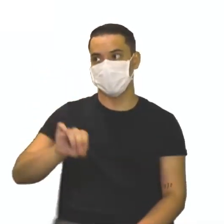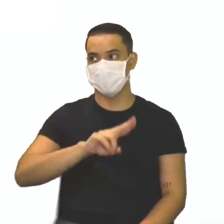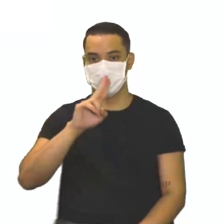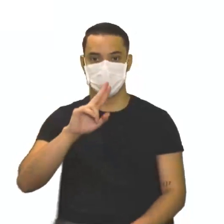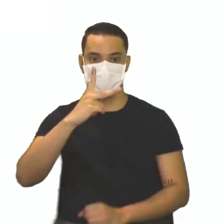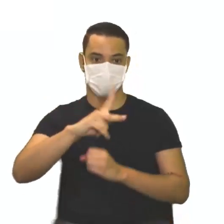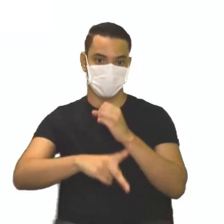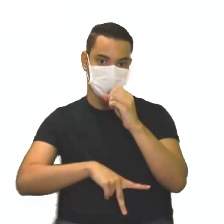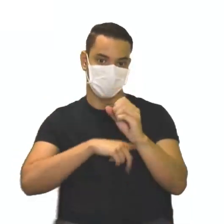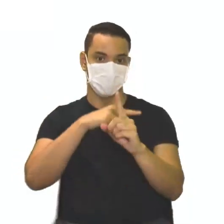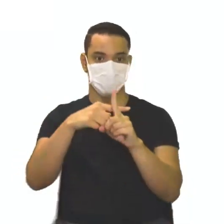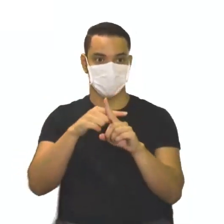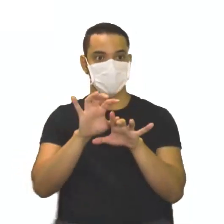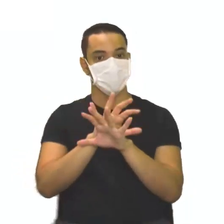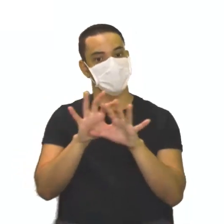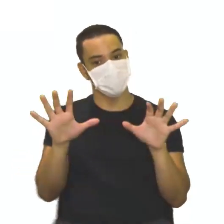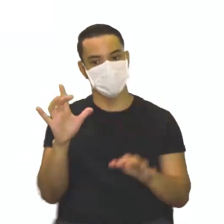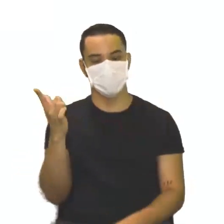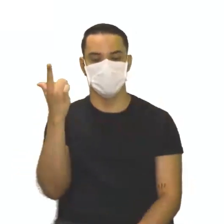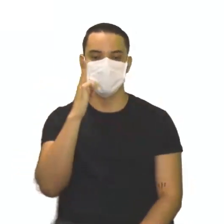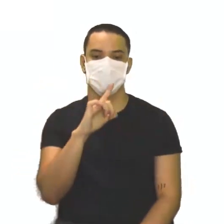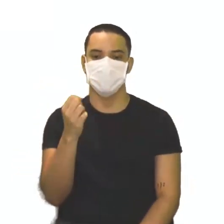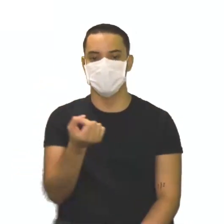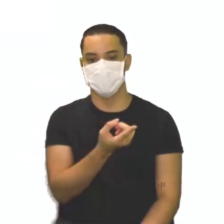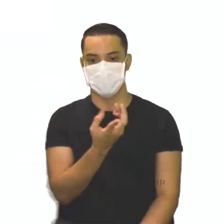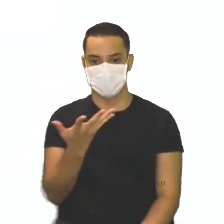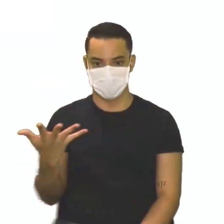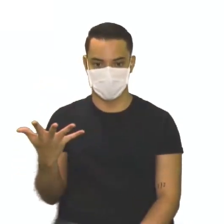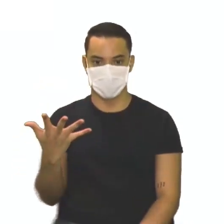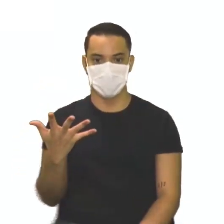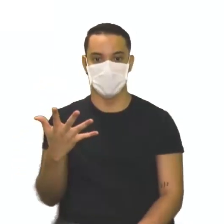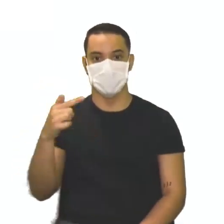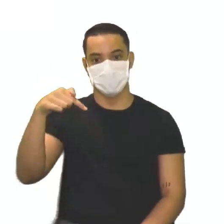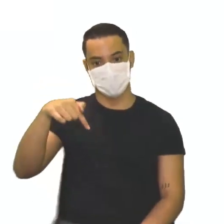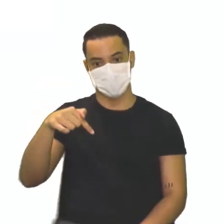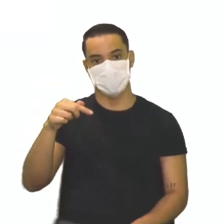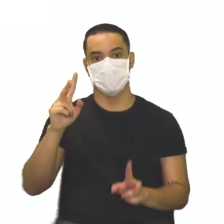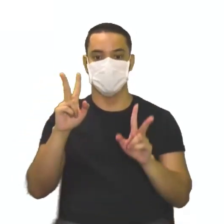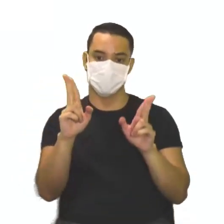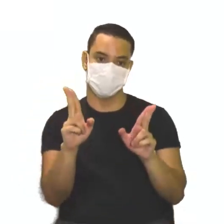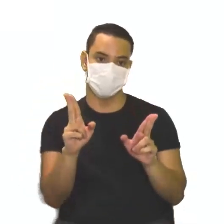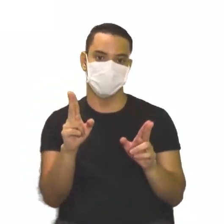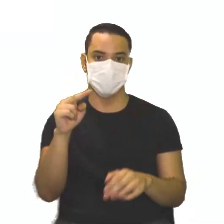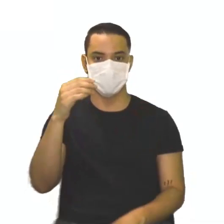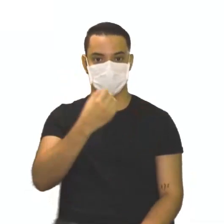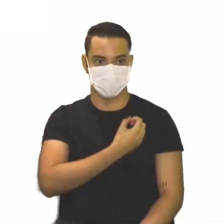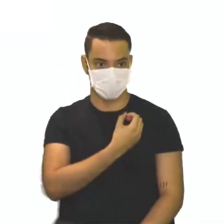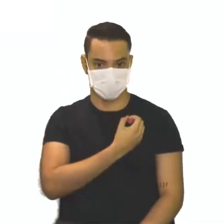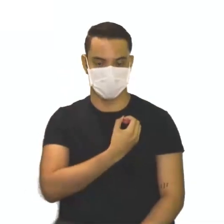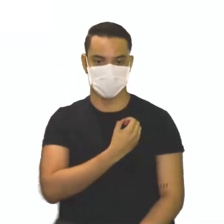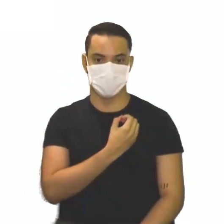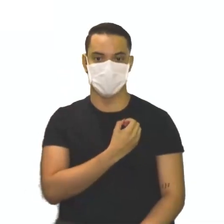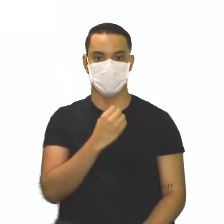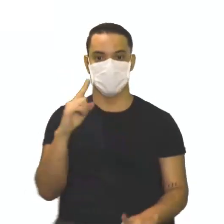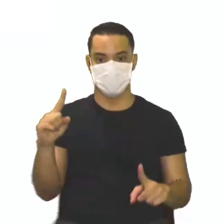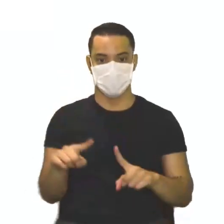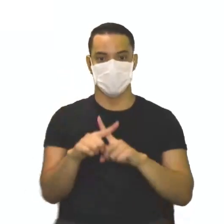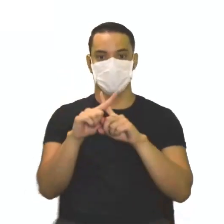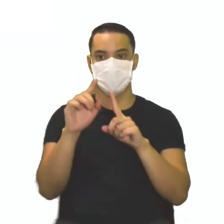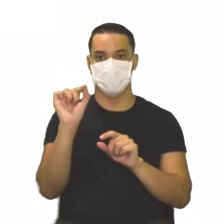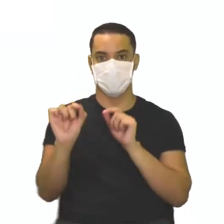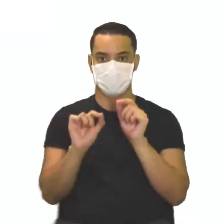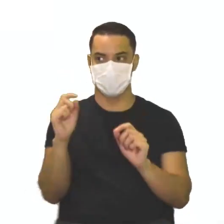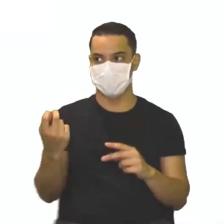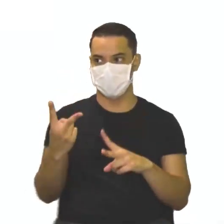nós definimos como essa quantidade é igual ao número aí de partículas vezes o valor da